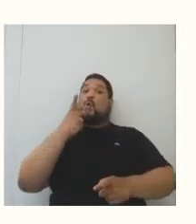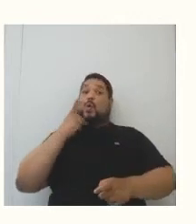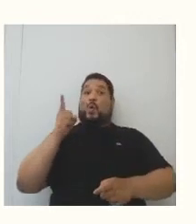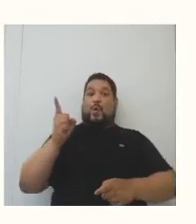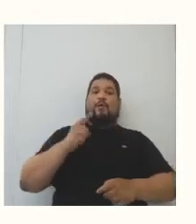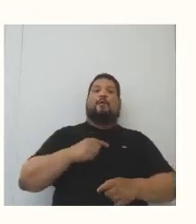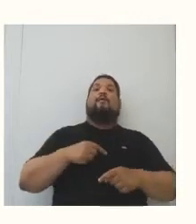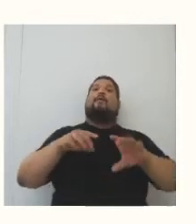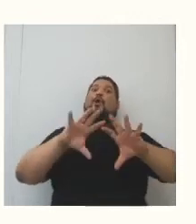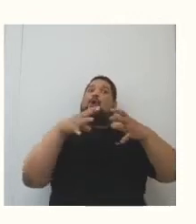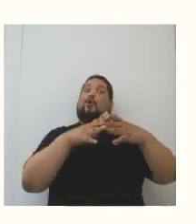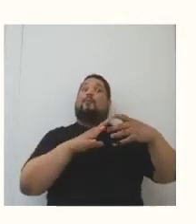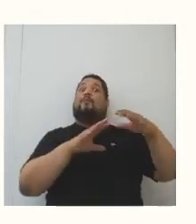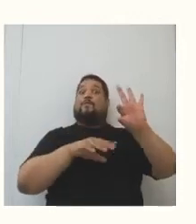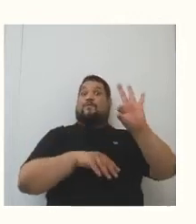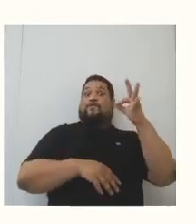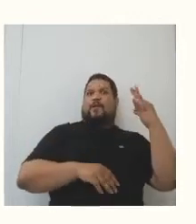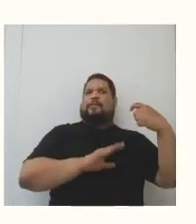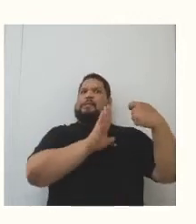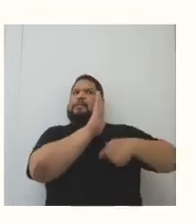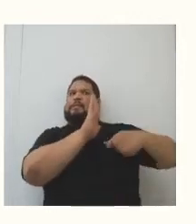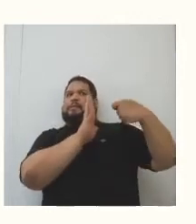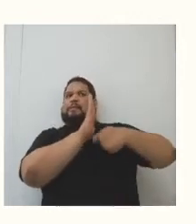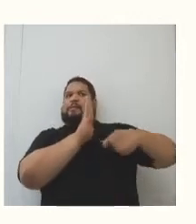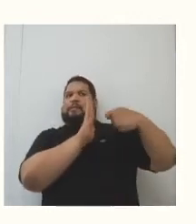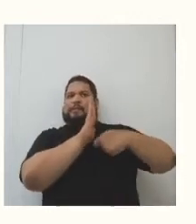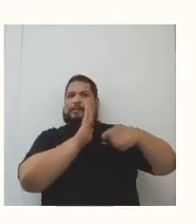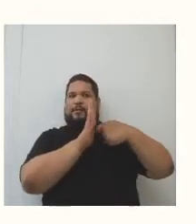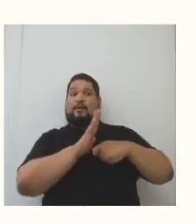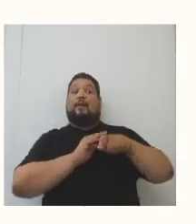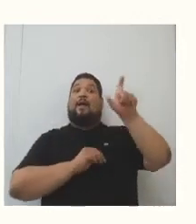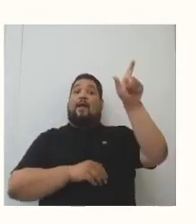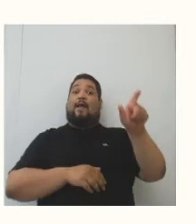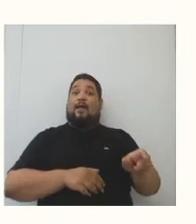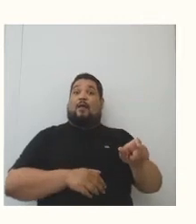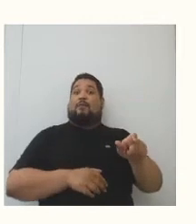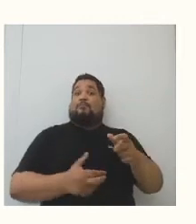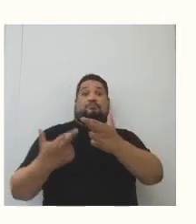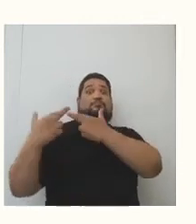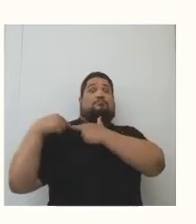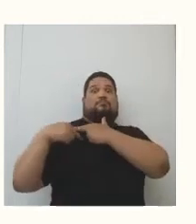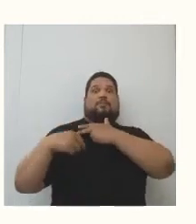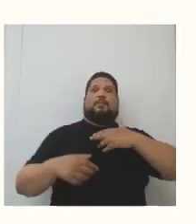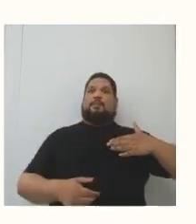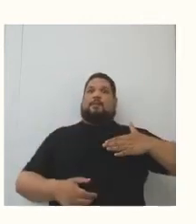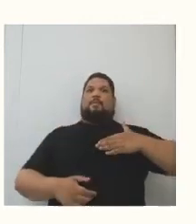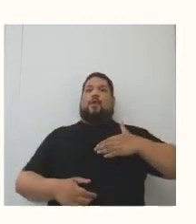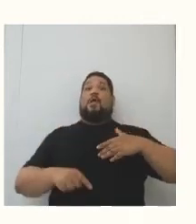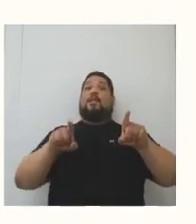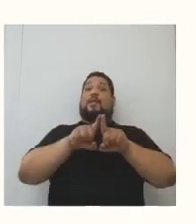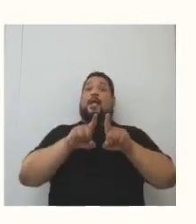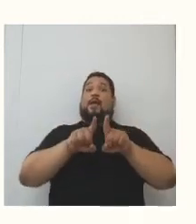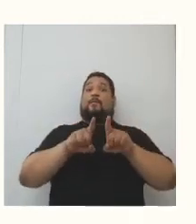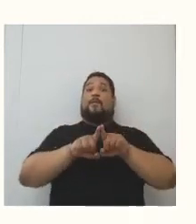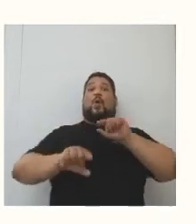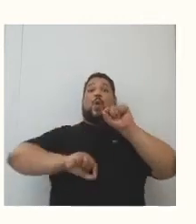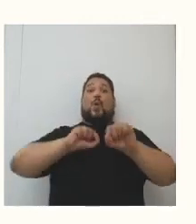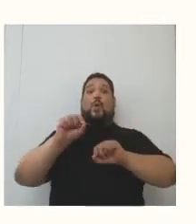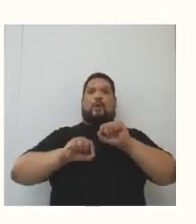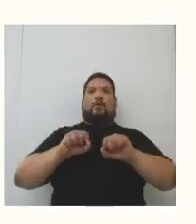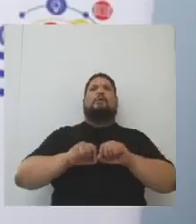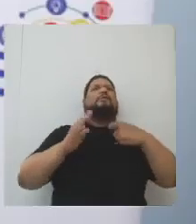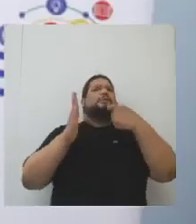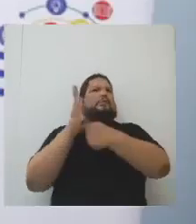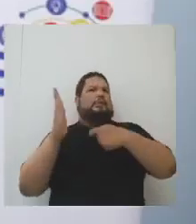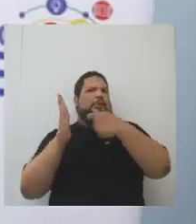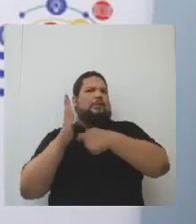chamados franceses, tá certo? De Napoleão, aí no caso, Napoleão Bonaparte, mas a grande pressão também está por parte da Inglaterra.